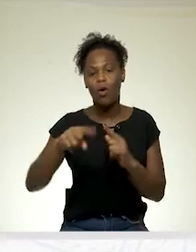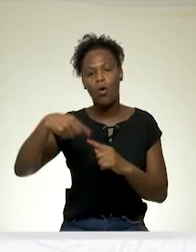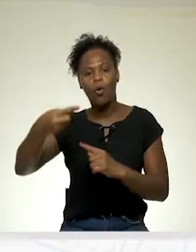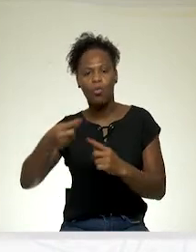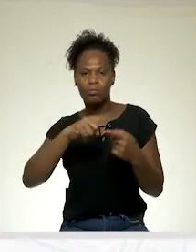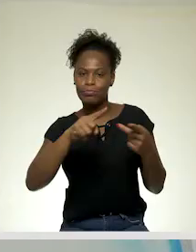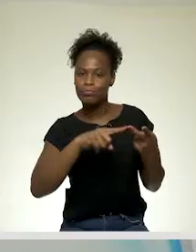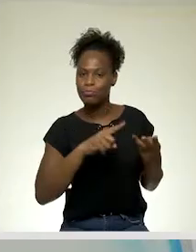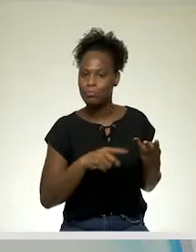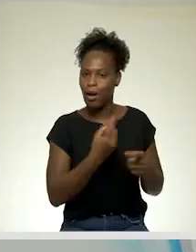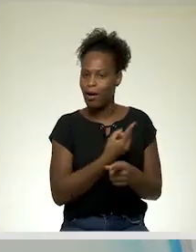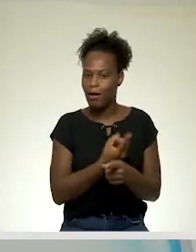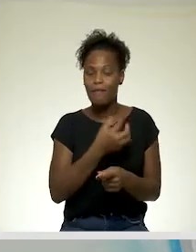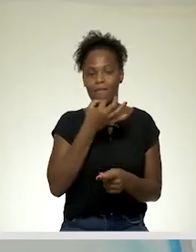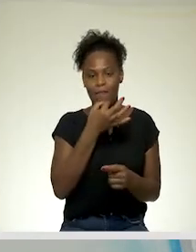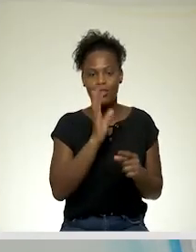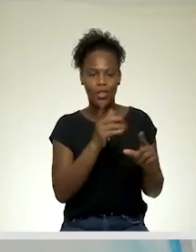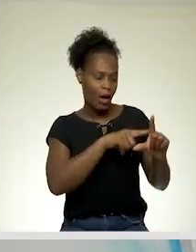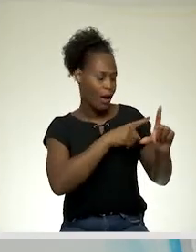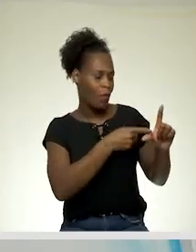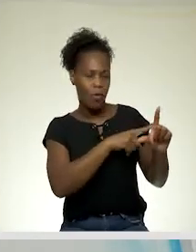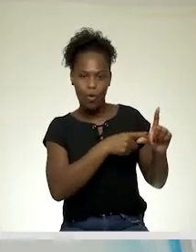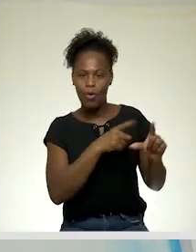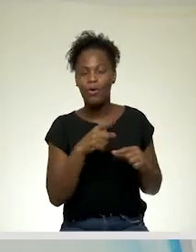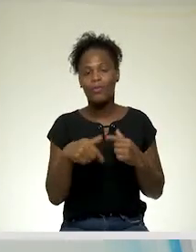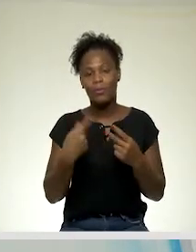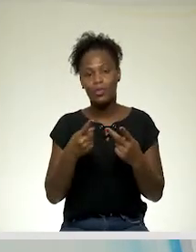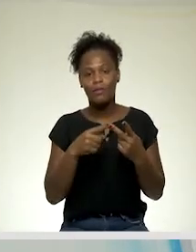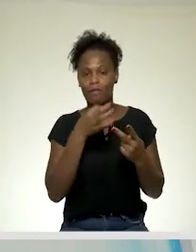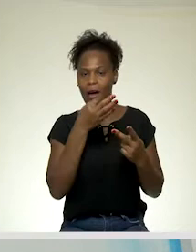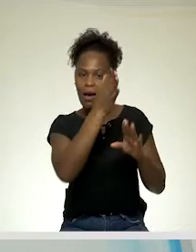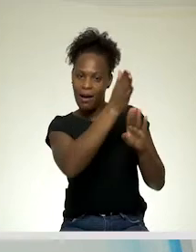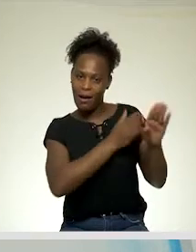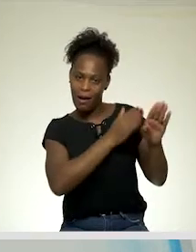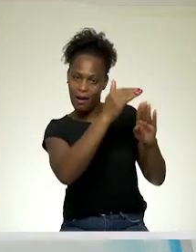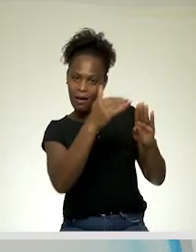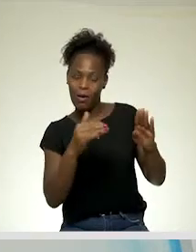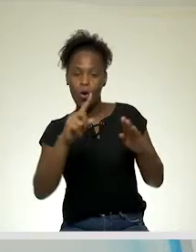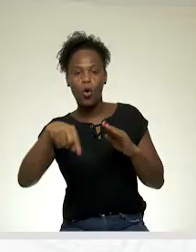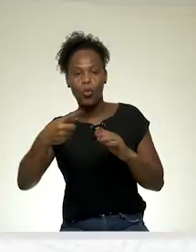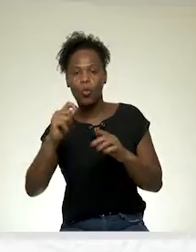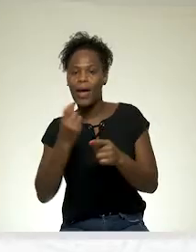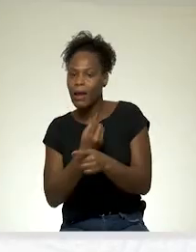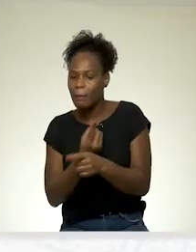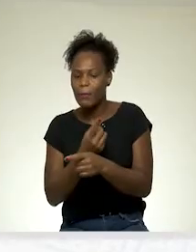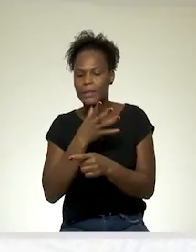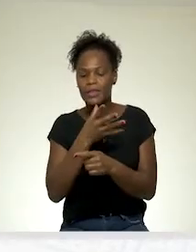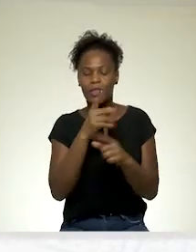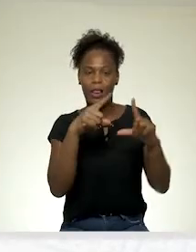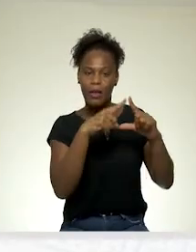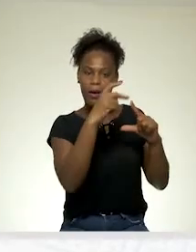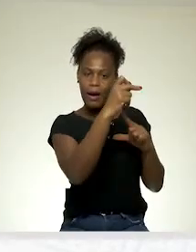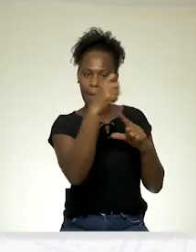Já falamos de ângulos, já falamos de lados. Vamos falar de outros elementos. Considere o triângulo